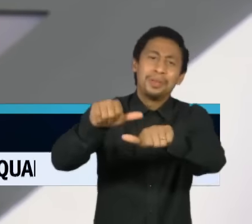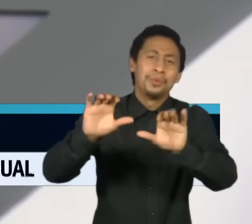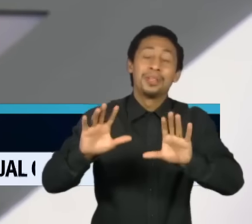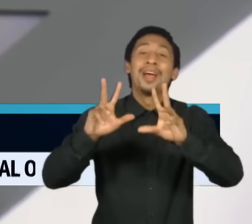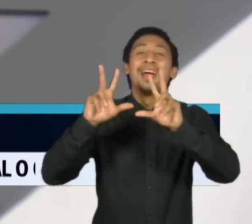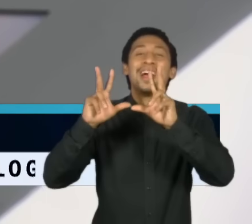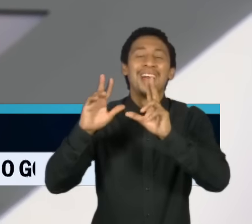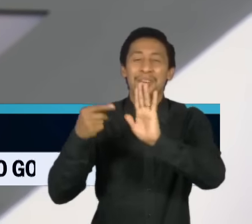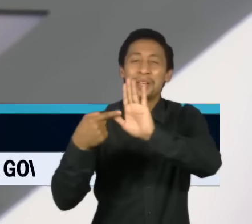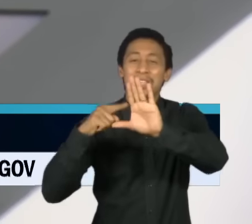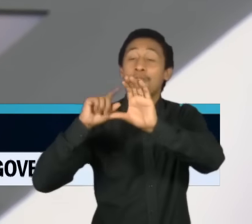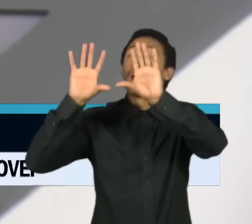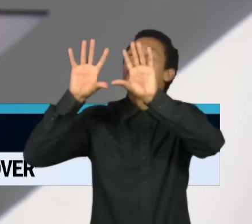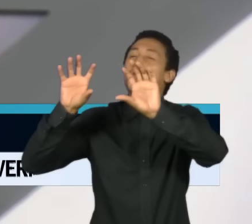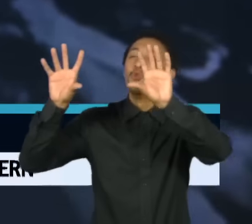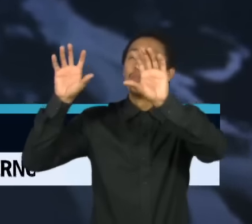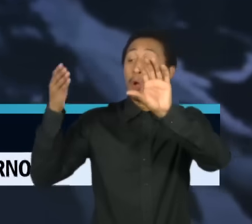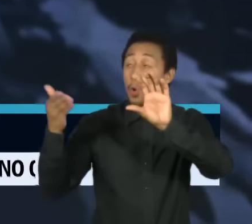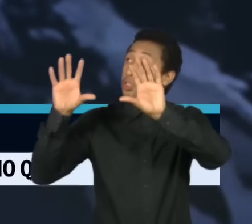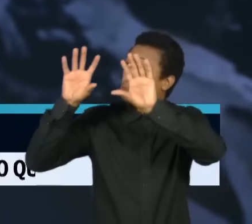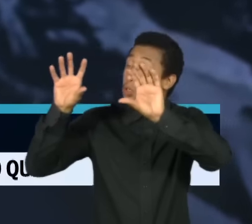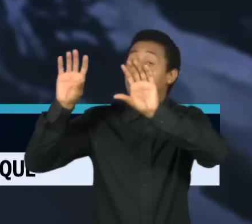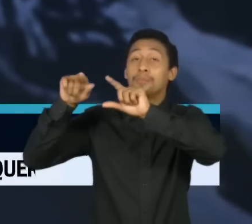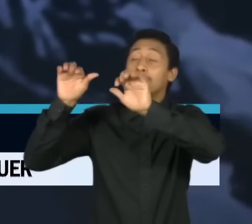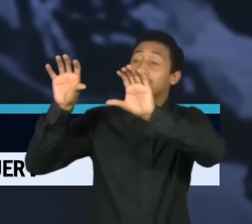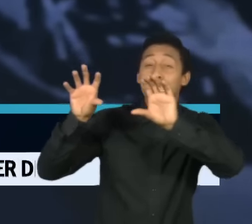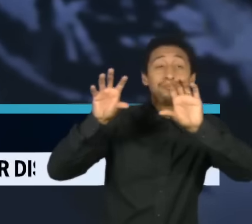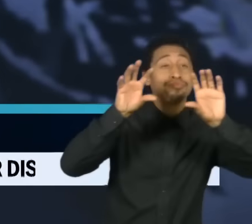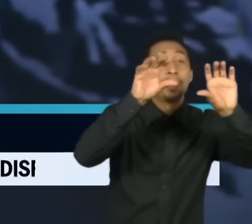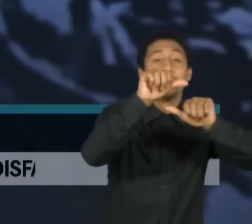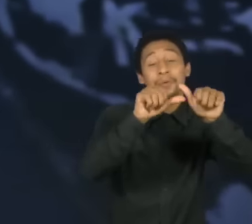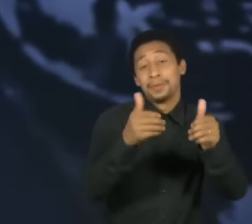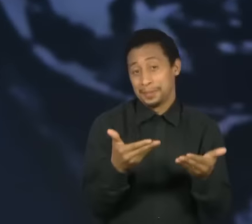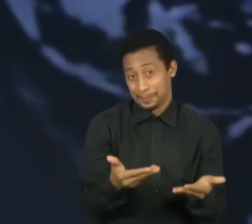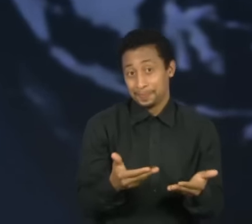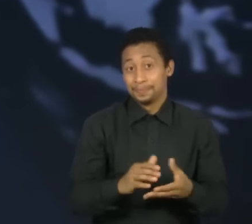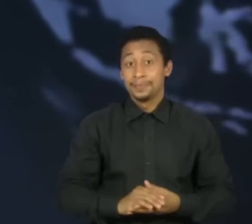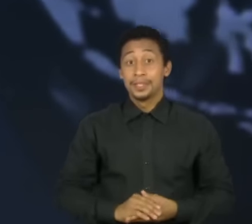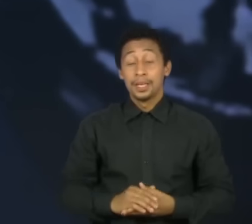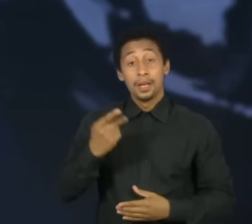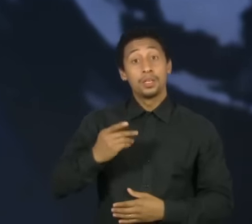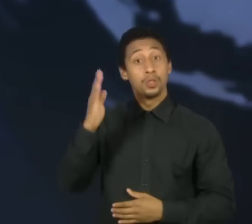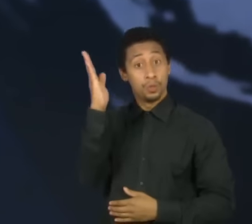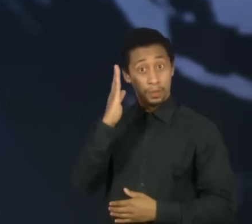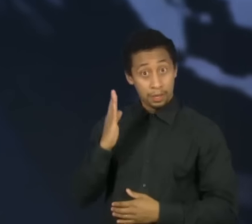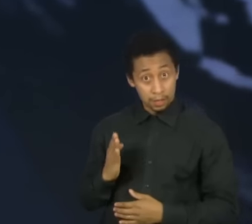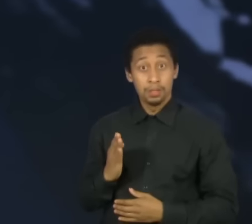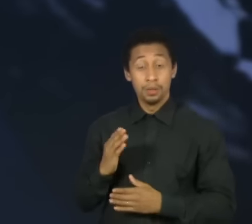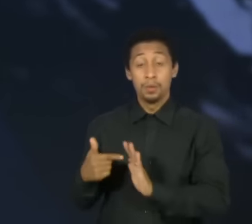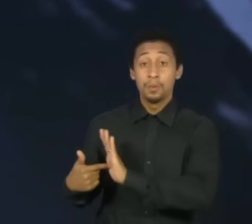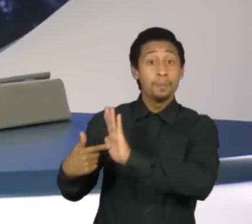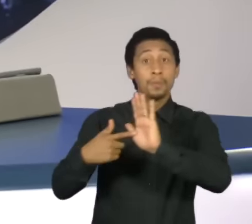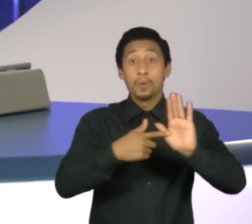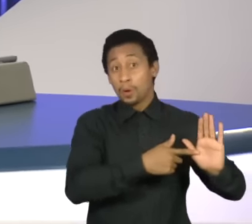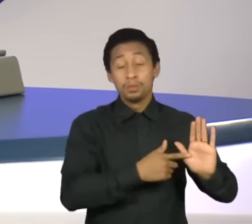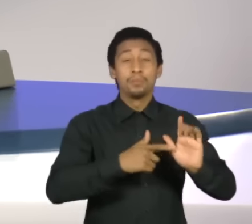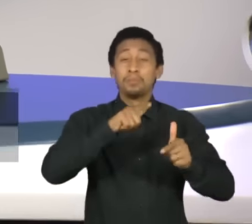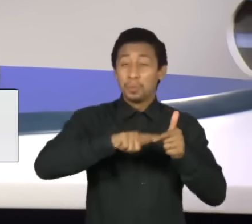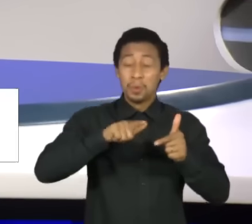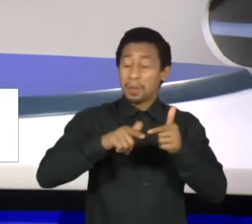aguardar os próximos capítulos. E veja a seguir, consumo de carne no Brasil atinge o menor nível em 16 anos.